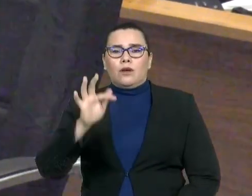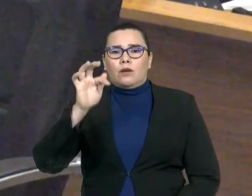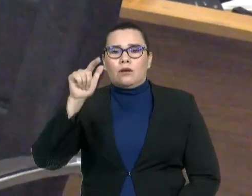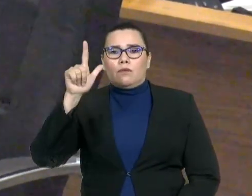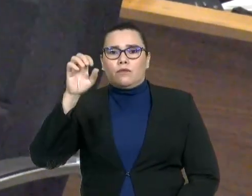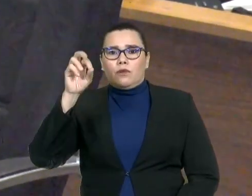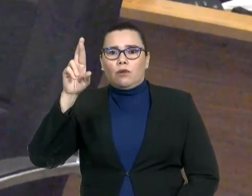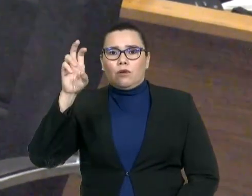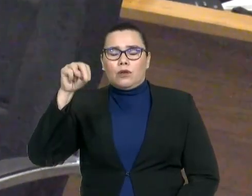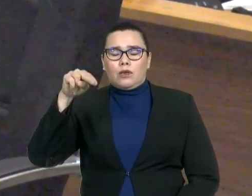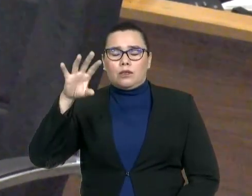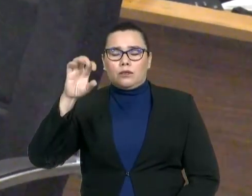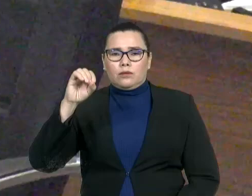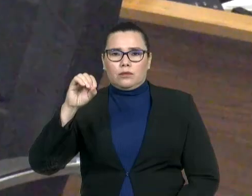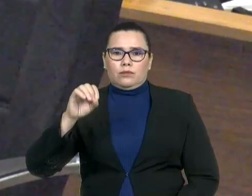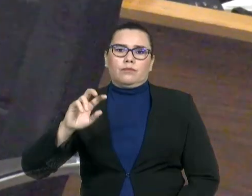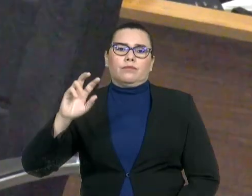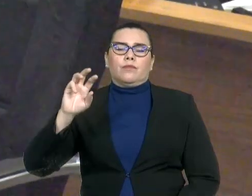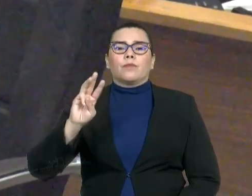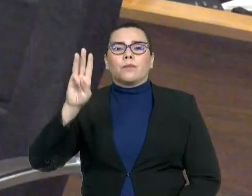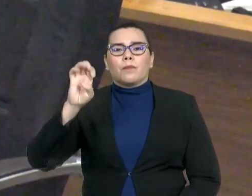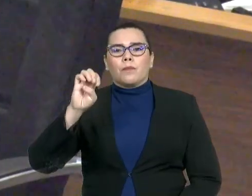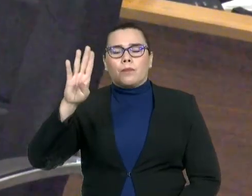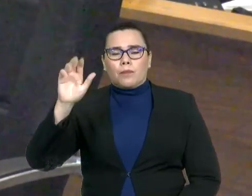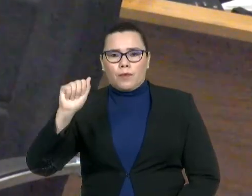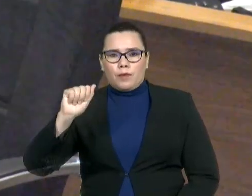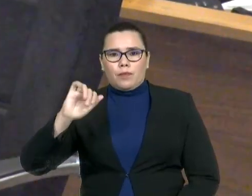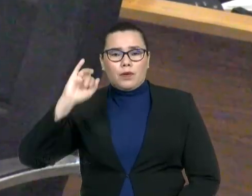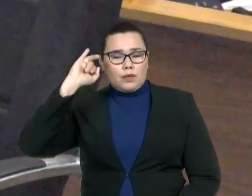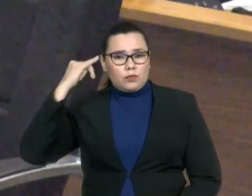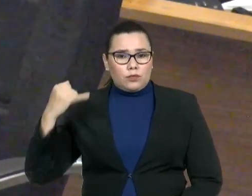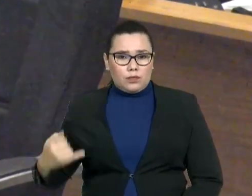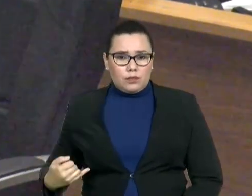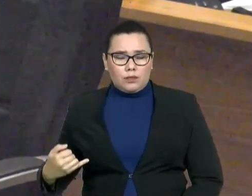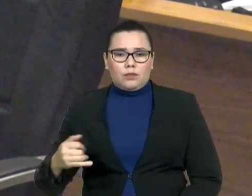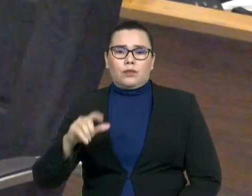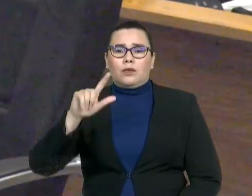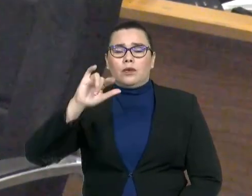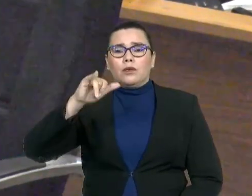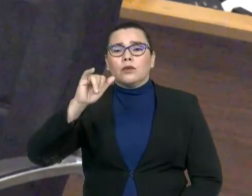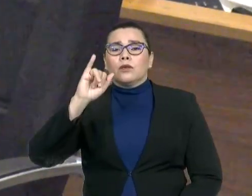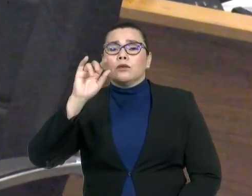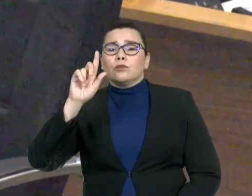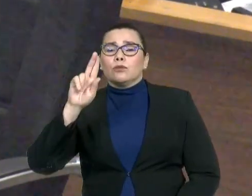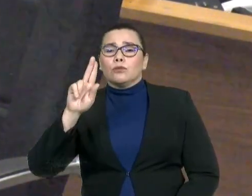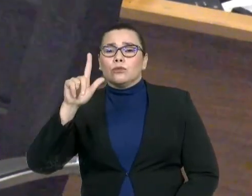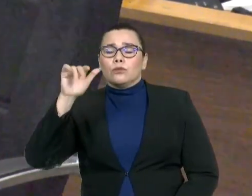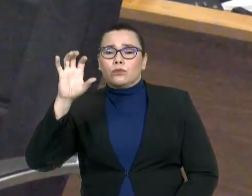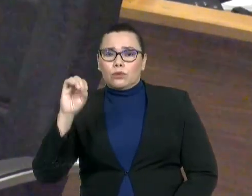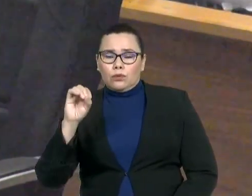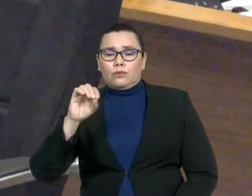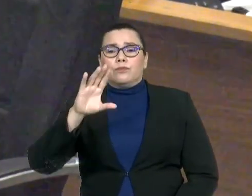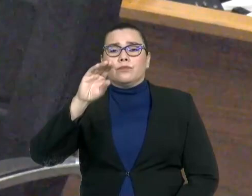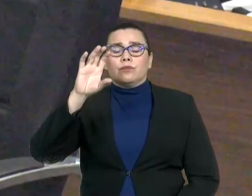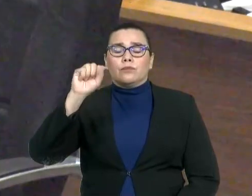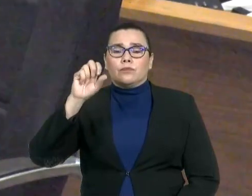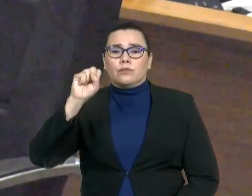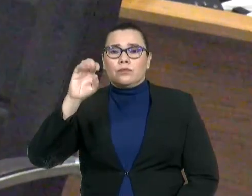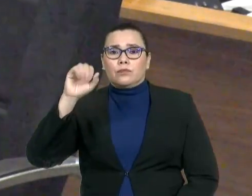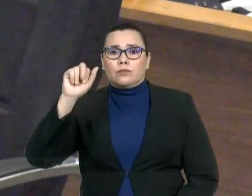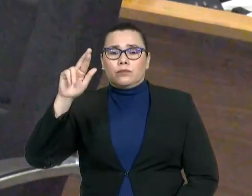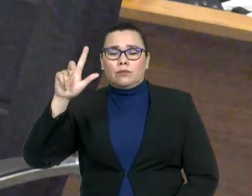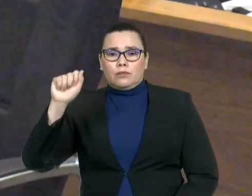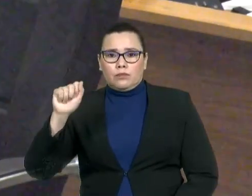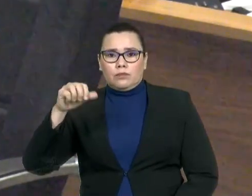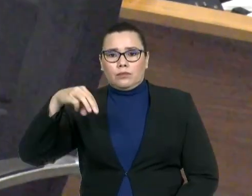Paes, Emetério Eba, Iracema Vale, Janaína Ramos, Júlio Mendonça, Júlio Cascaria, Júnior França, Leandro Belo, Ricardo Amaceno,